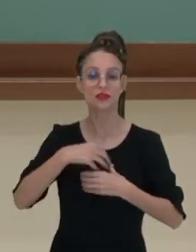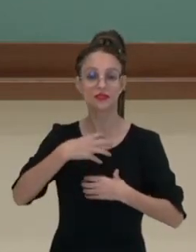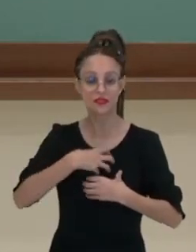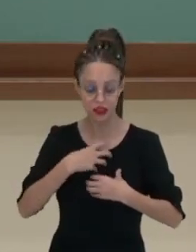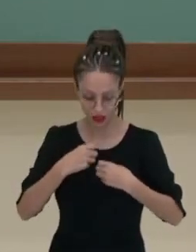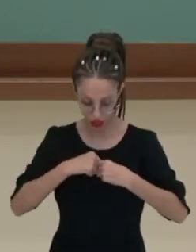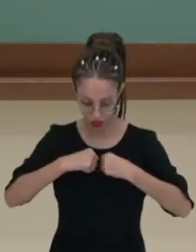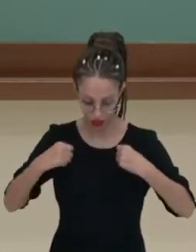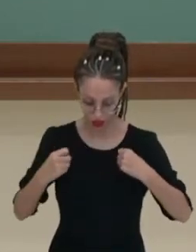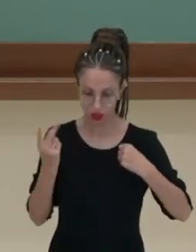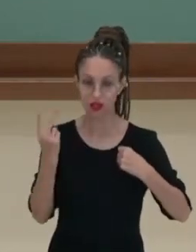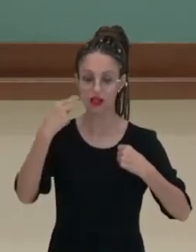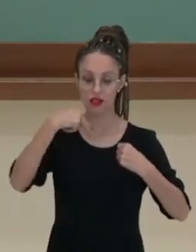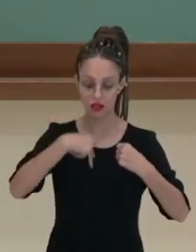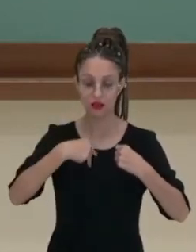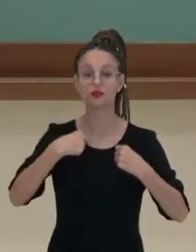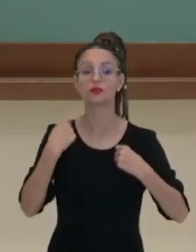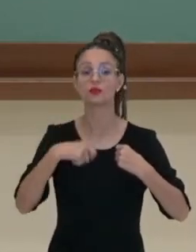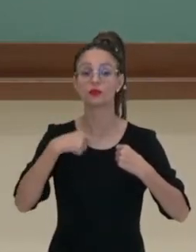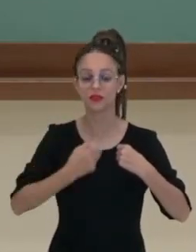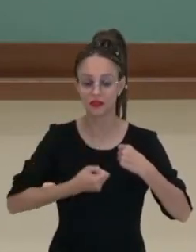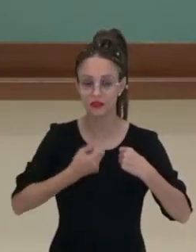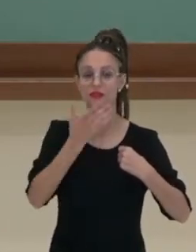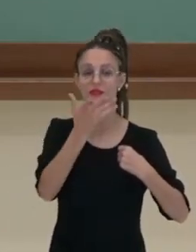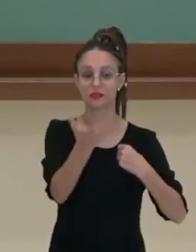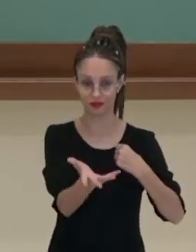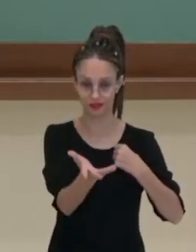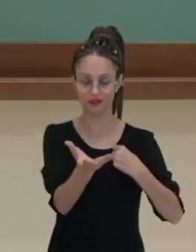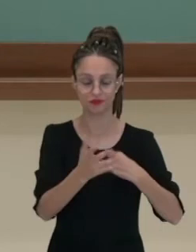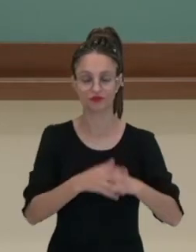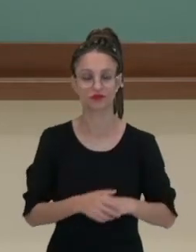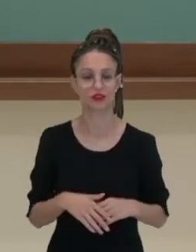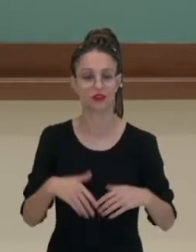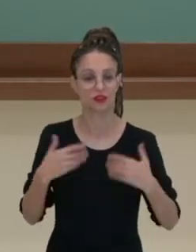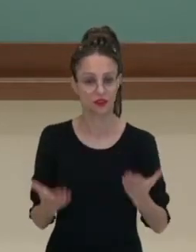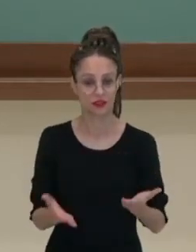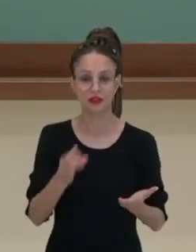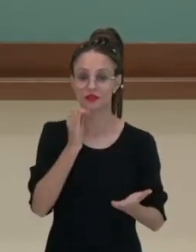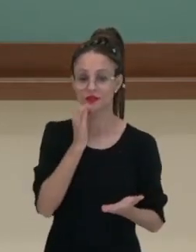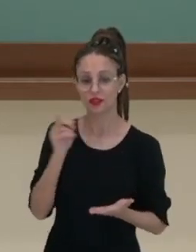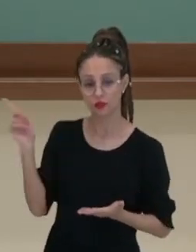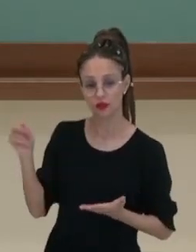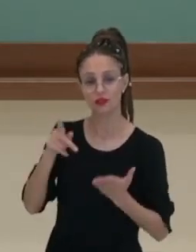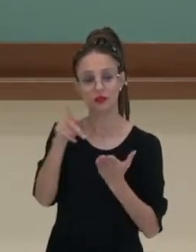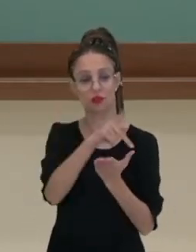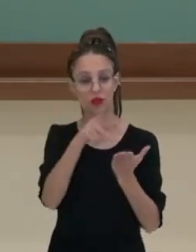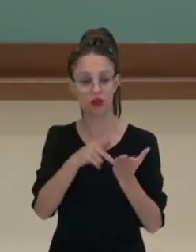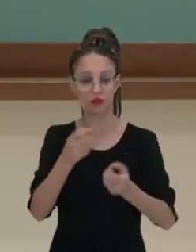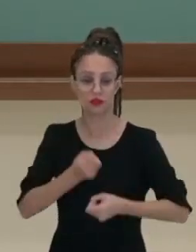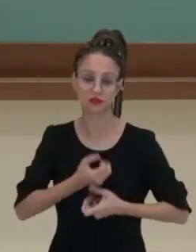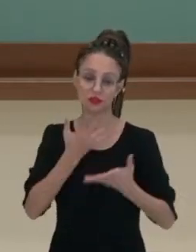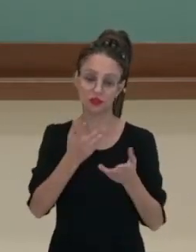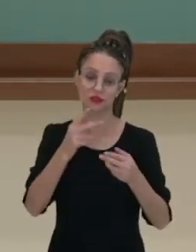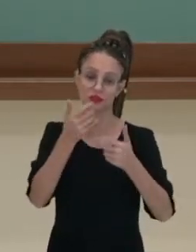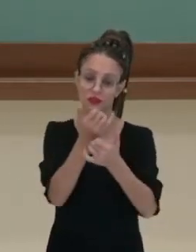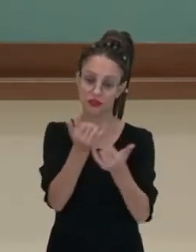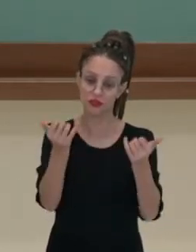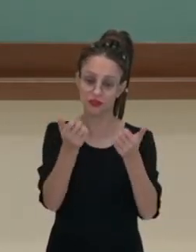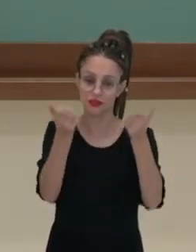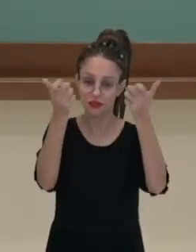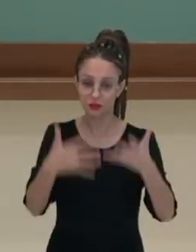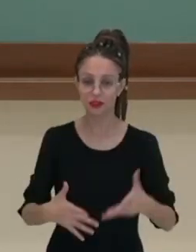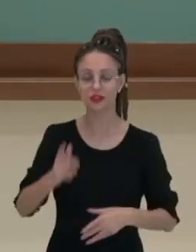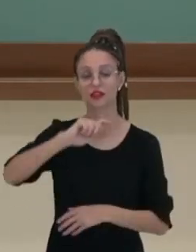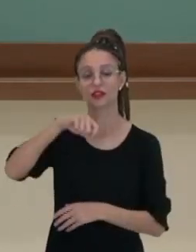teu interior e que você necessita externar. No caso, nosso poema aqui está falando sobre inspiração. Ele olhou